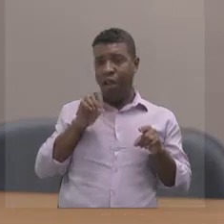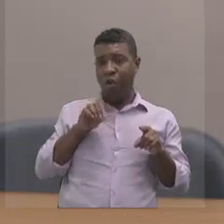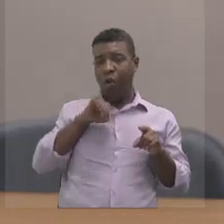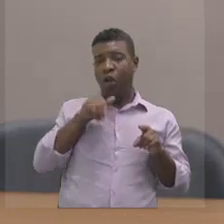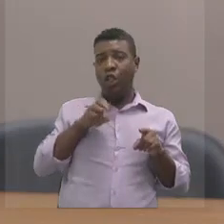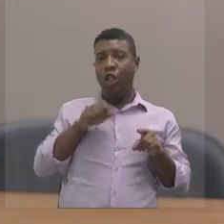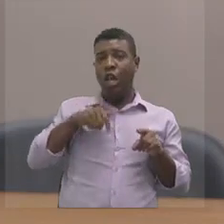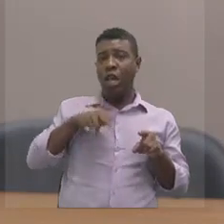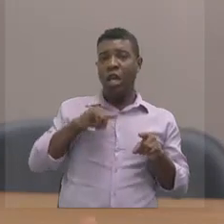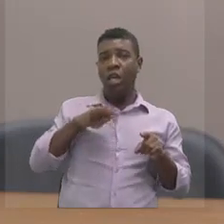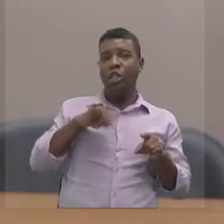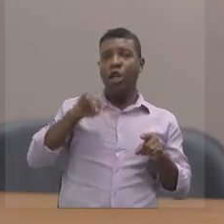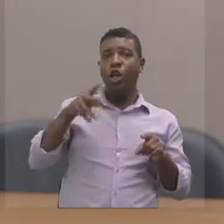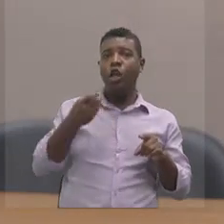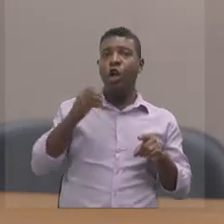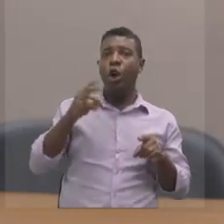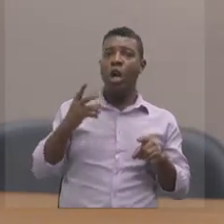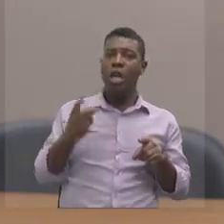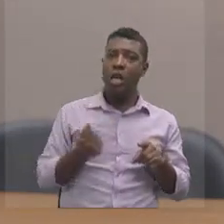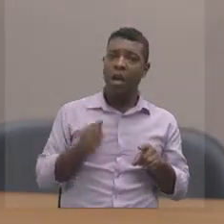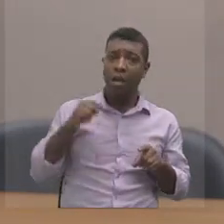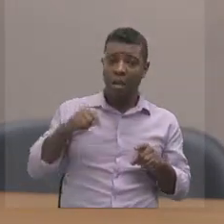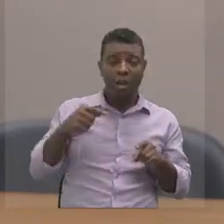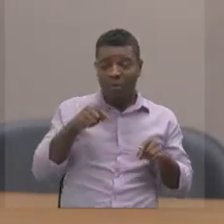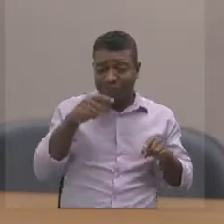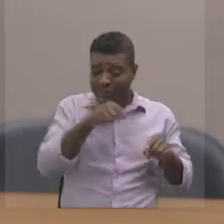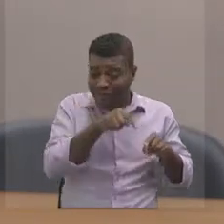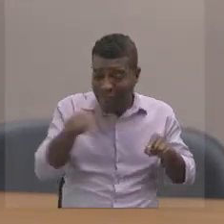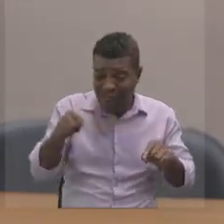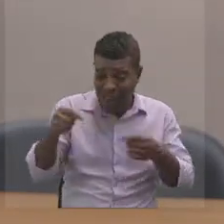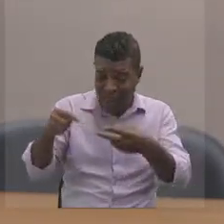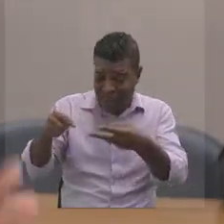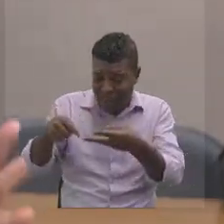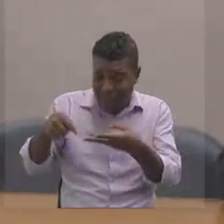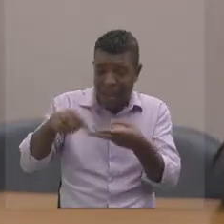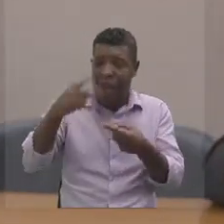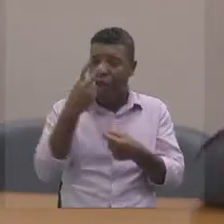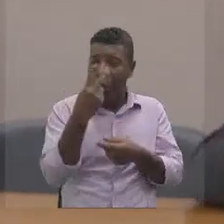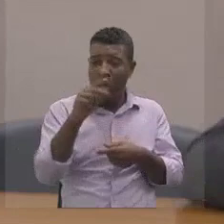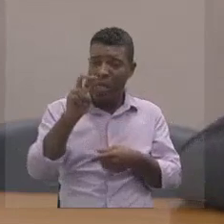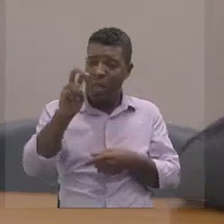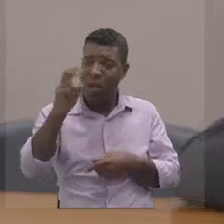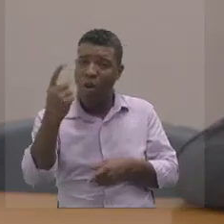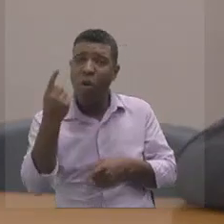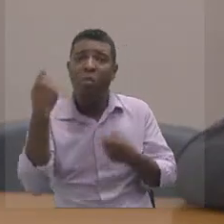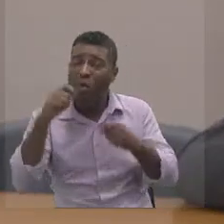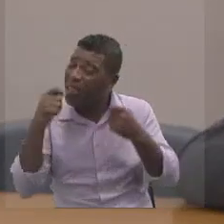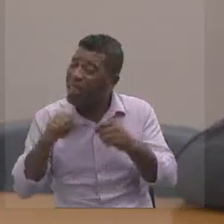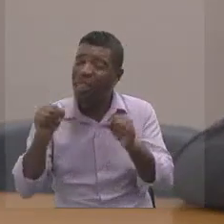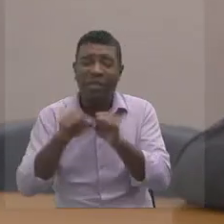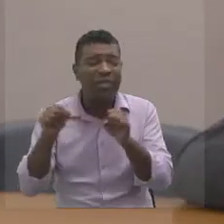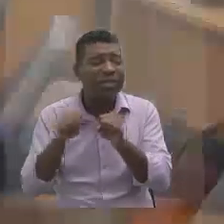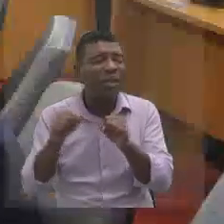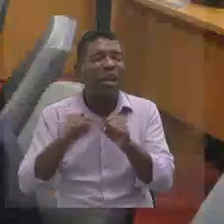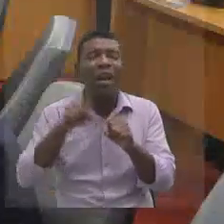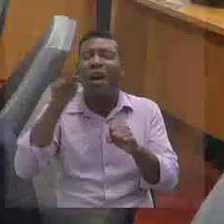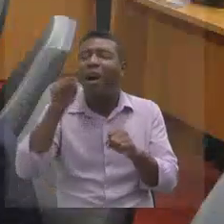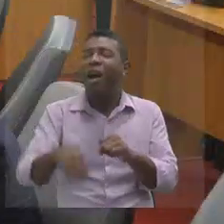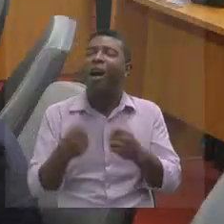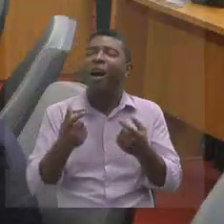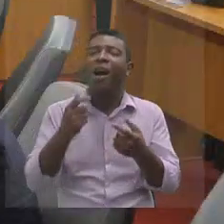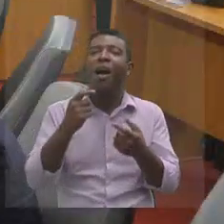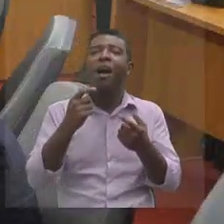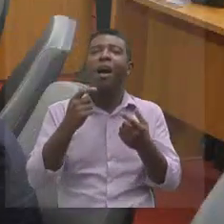251 nós precisamos urgentemente da obra da LMG 629 que liga